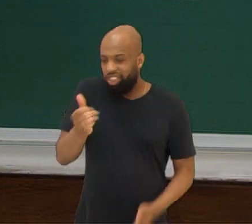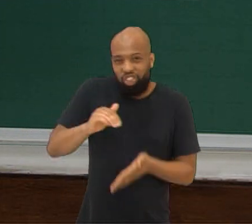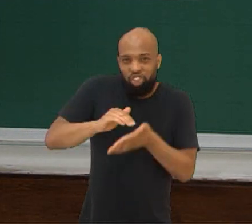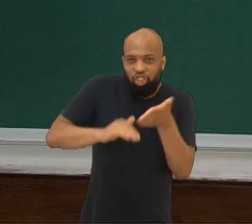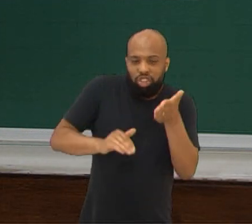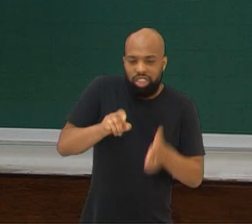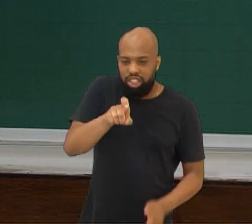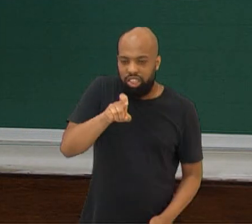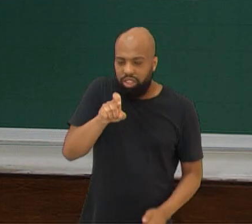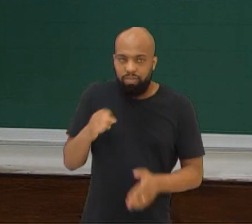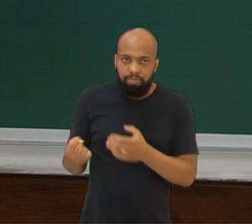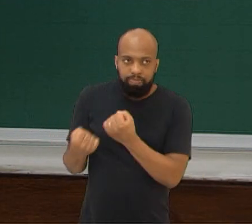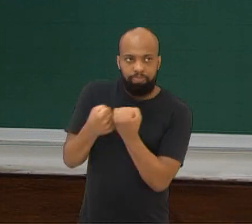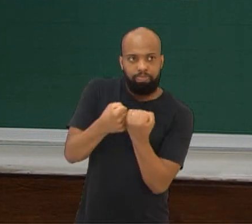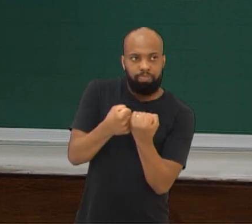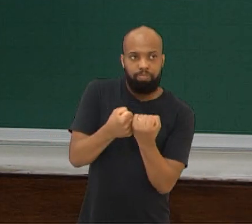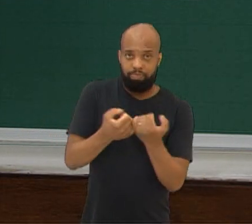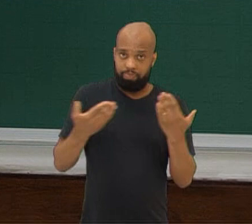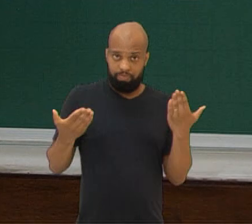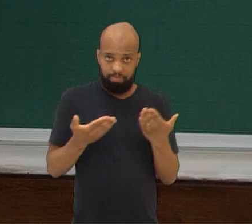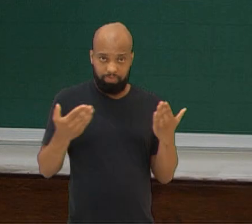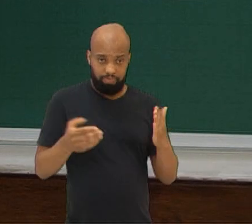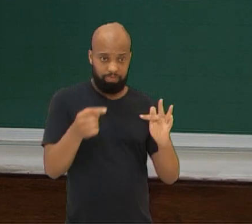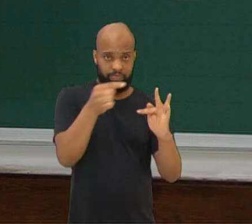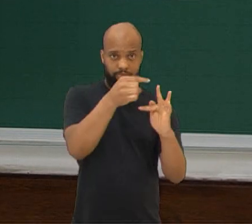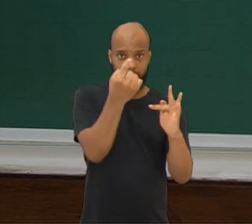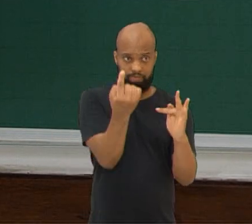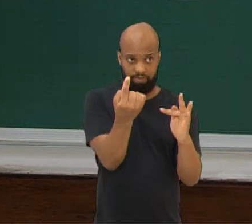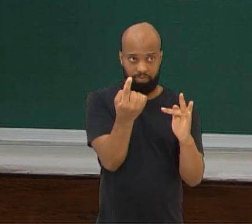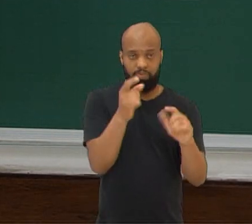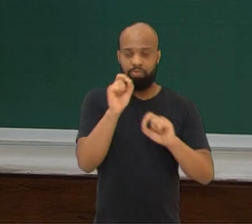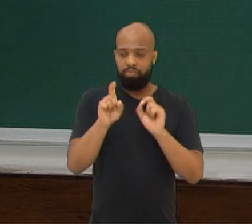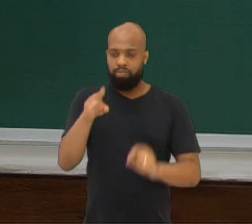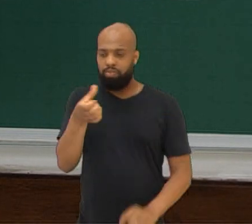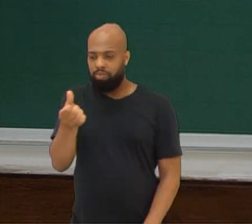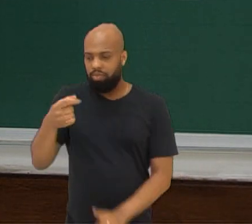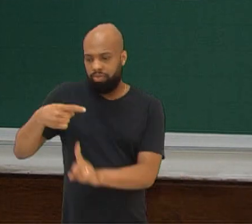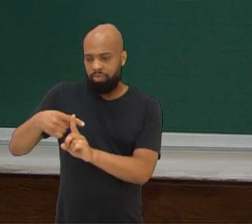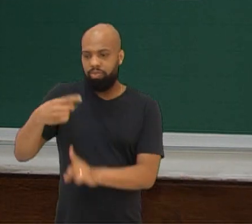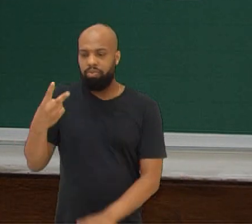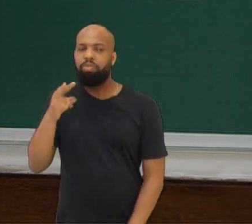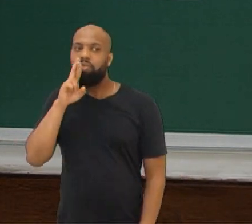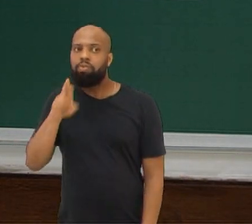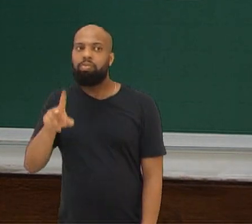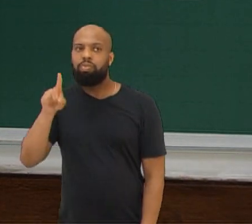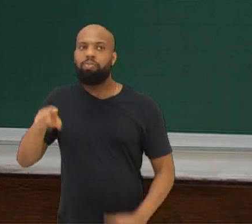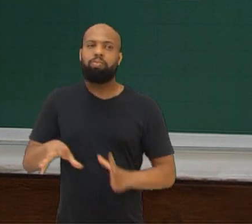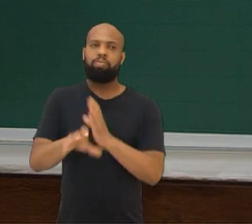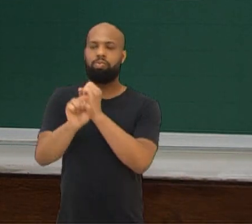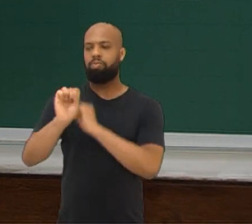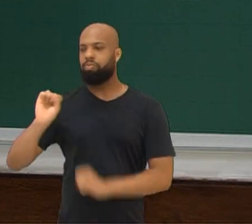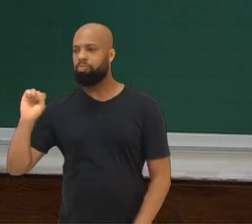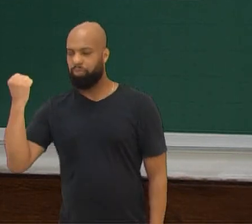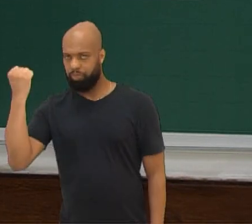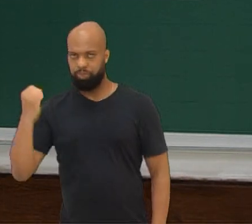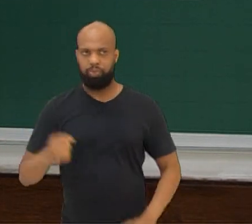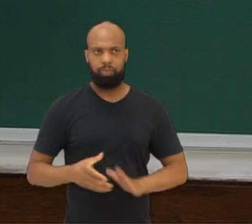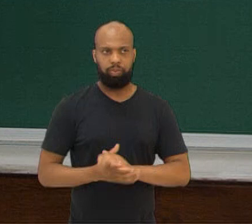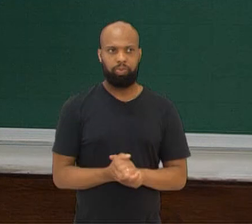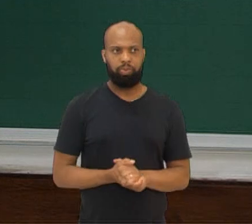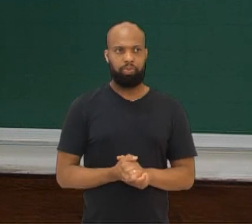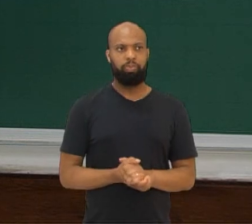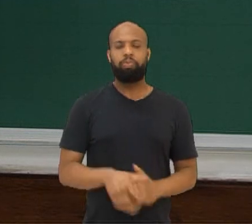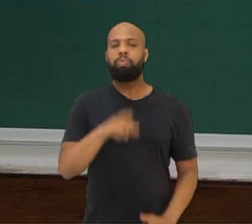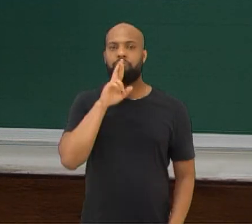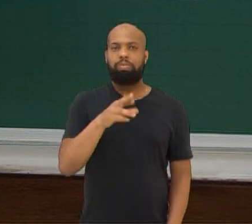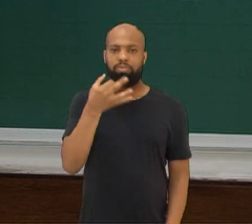lugar de x. Então, a função inversa quando x vale 6 vai ser igual a 6 mais 2. Isso me dá 6 mais 2, 8.